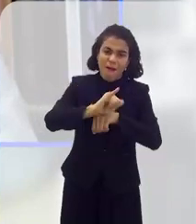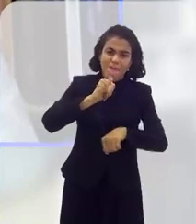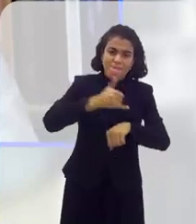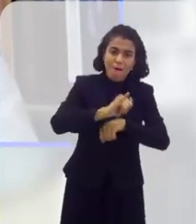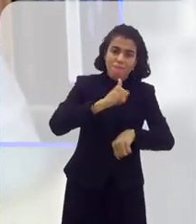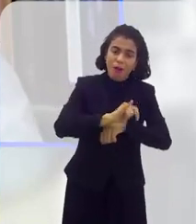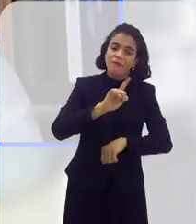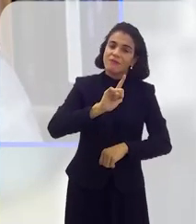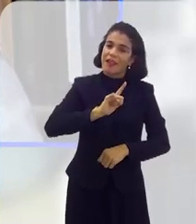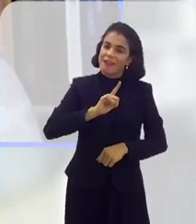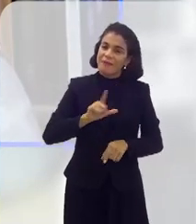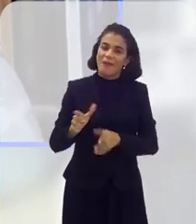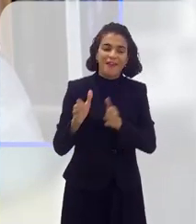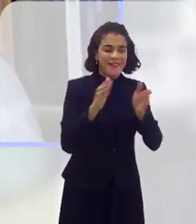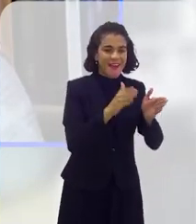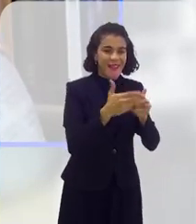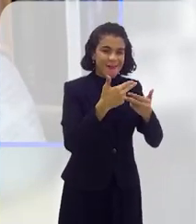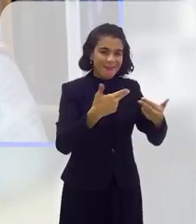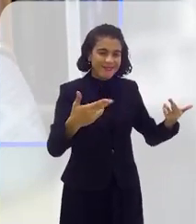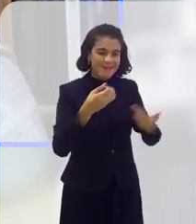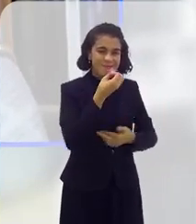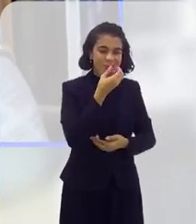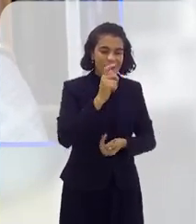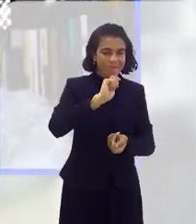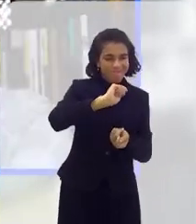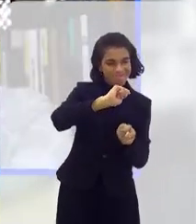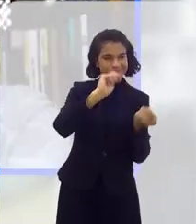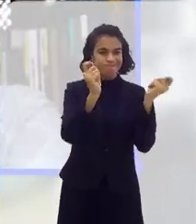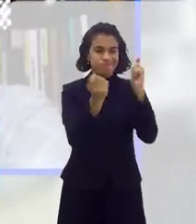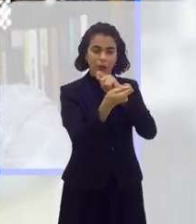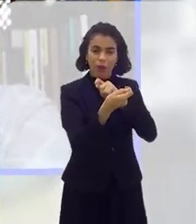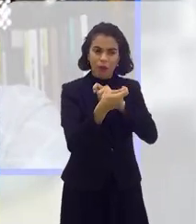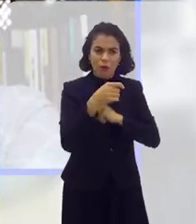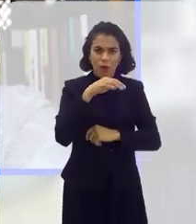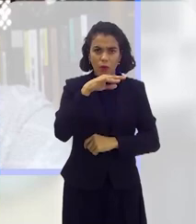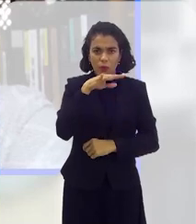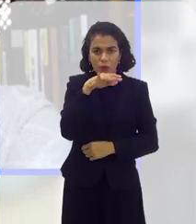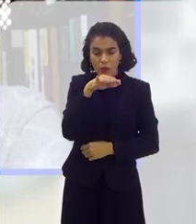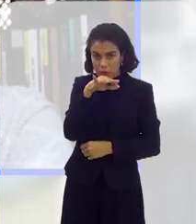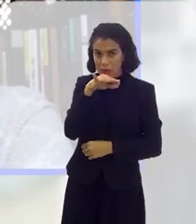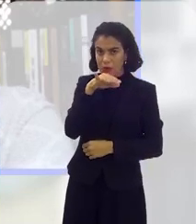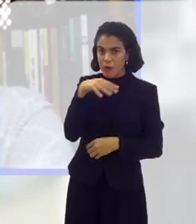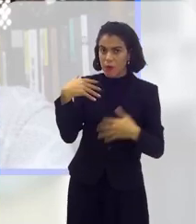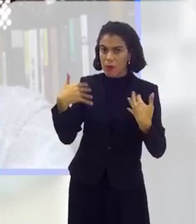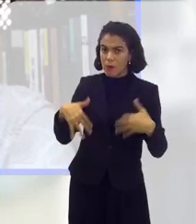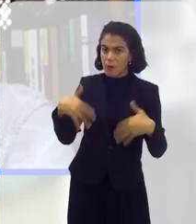história de como coisas boas podem ser tornadas em coisas más, né?